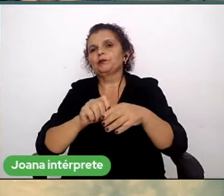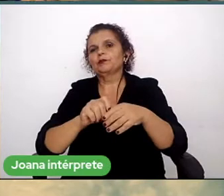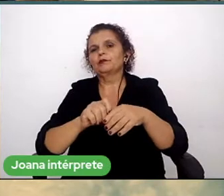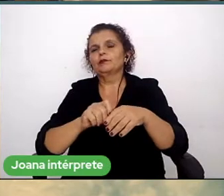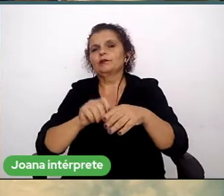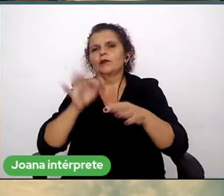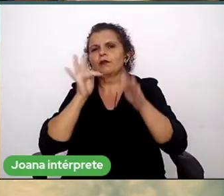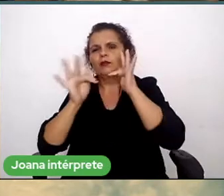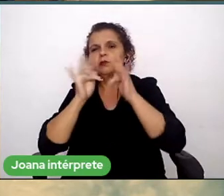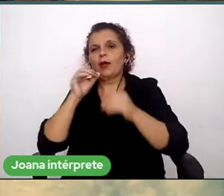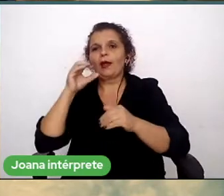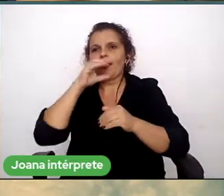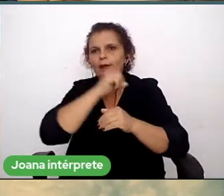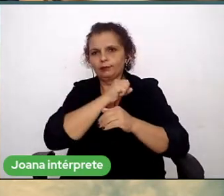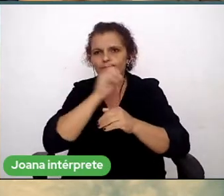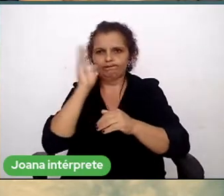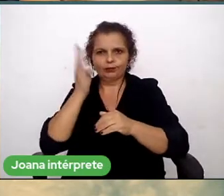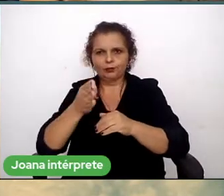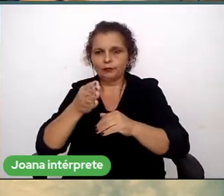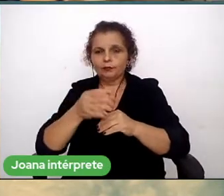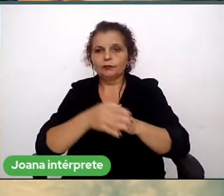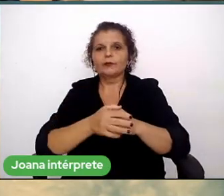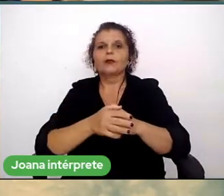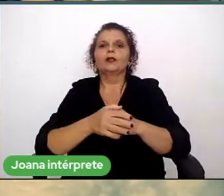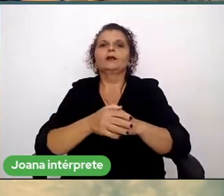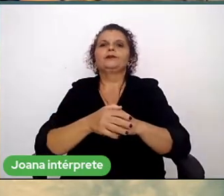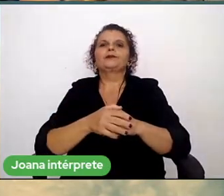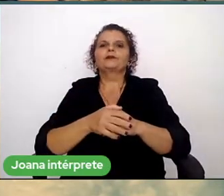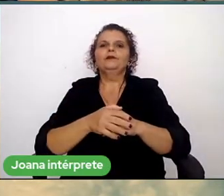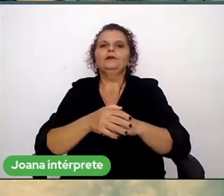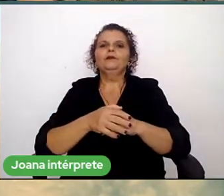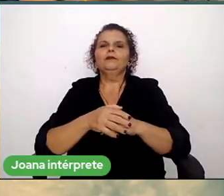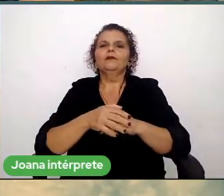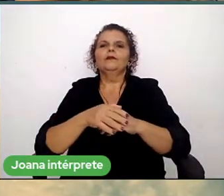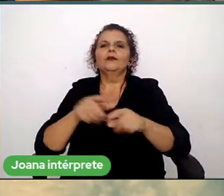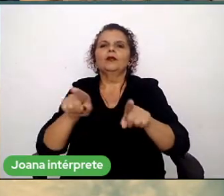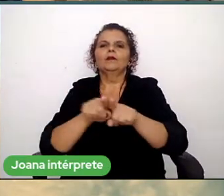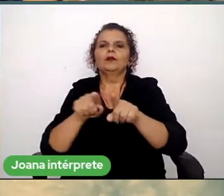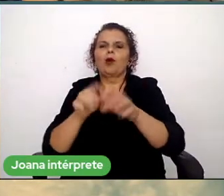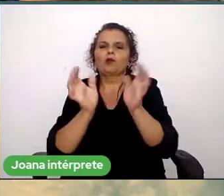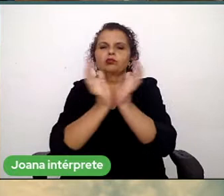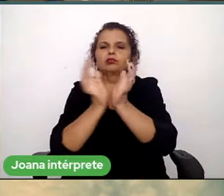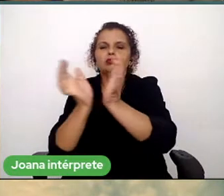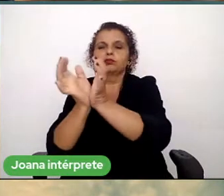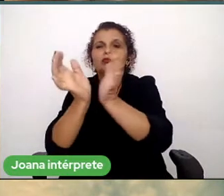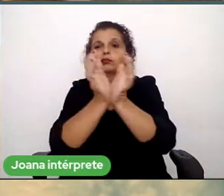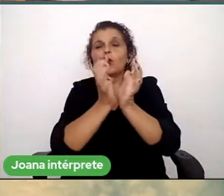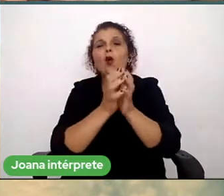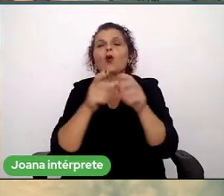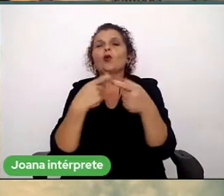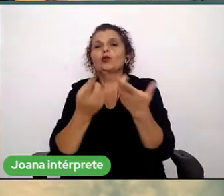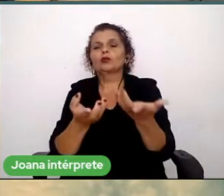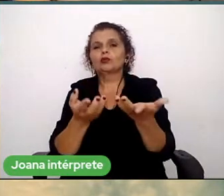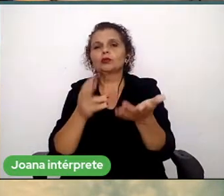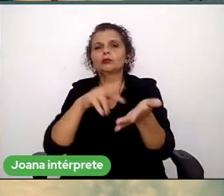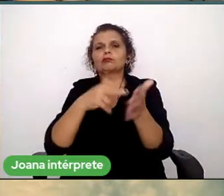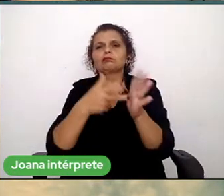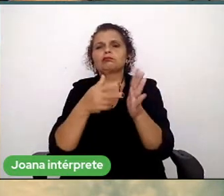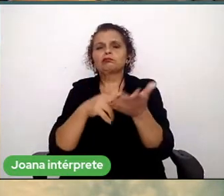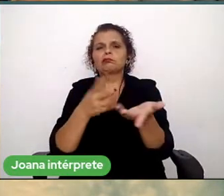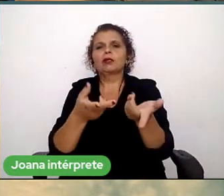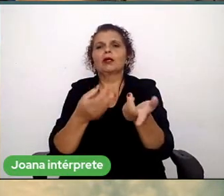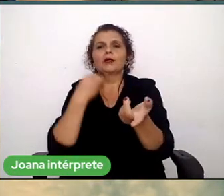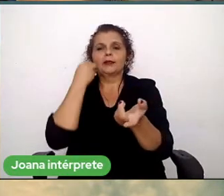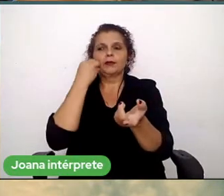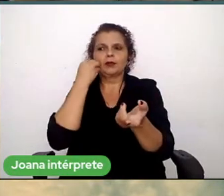tá a outro ponto que a Mari falou ali no começo a questões costura de times o que que a gente O que que a gente vê pela nossa